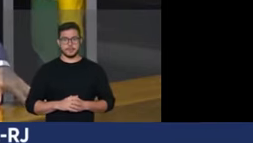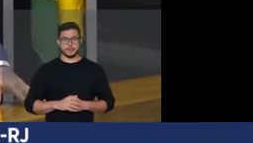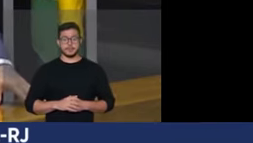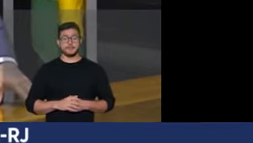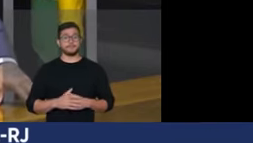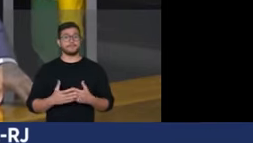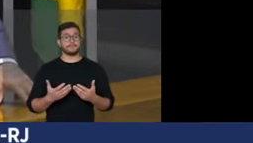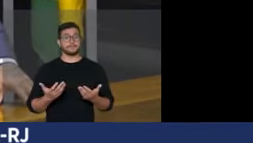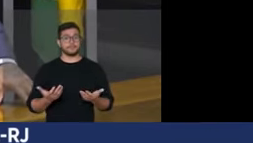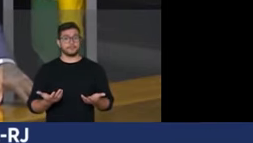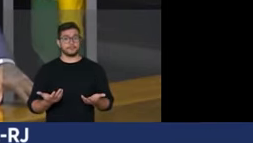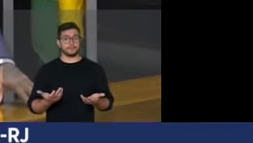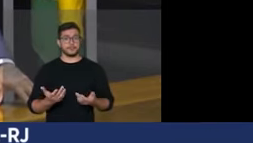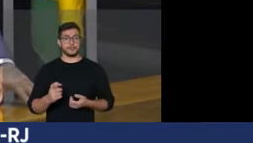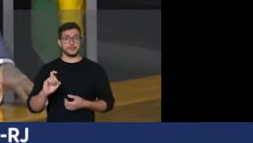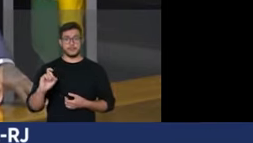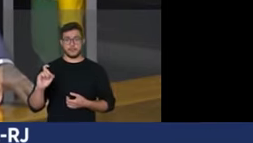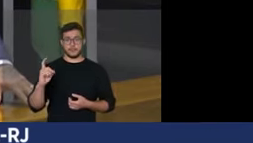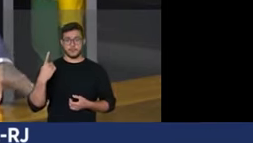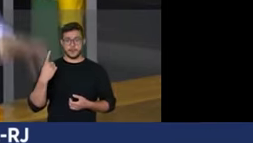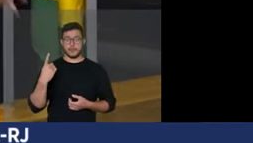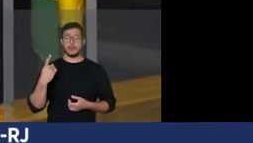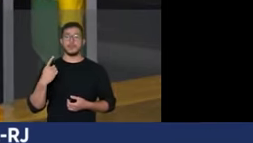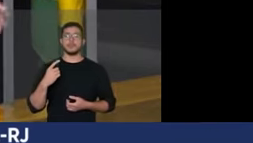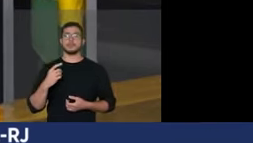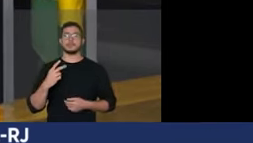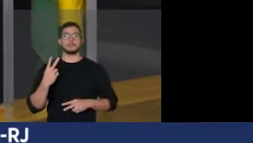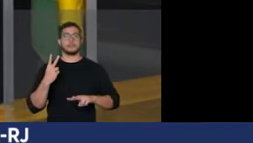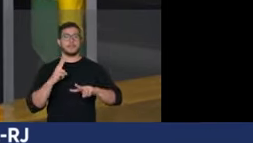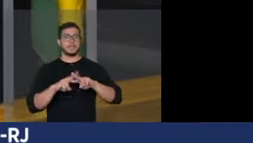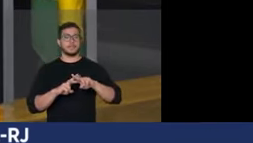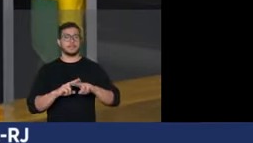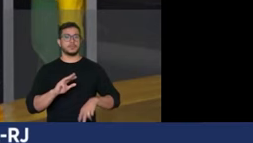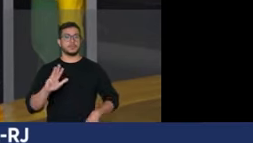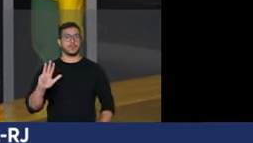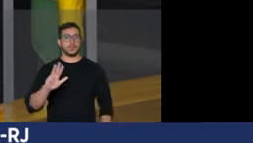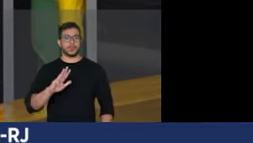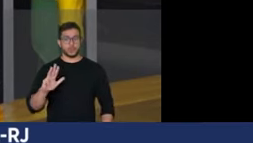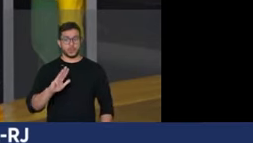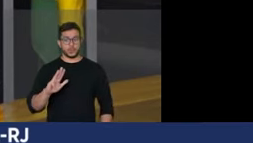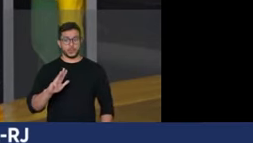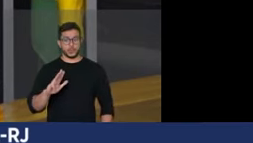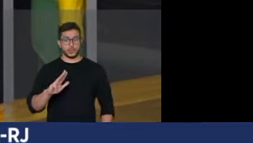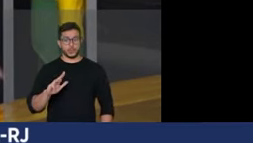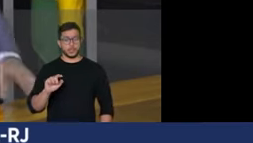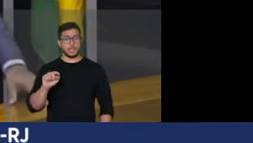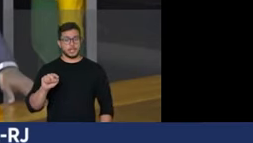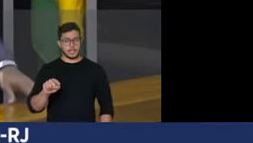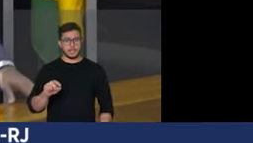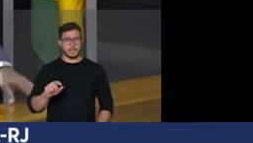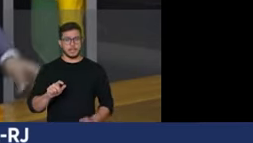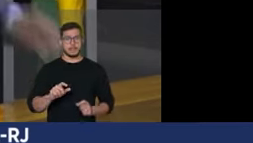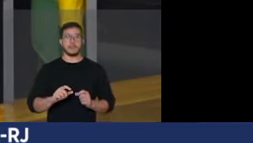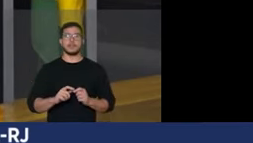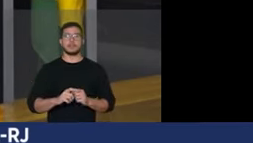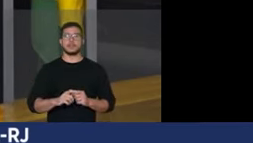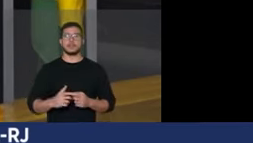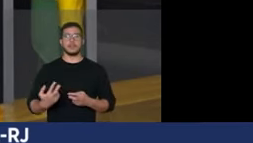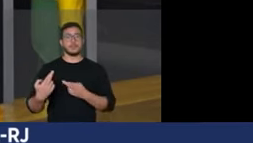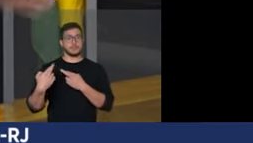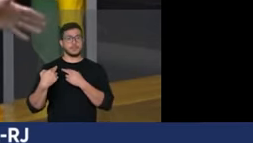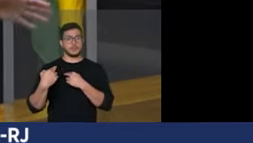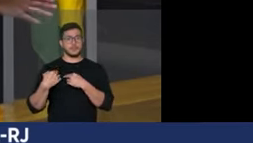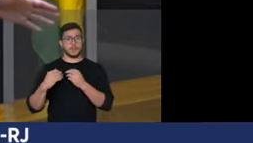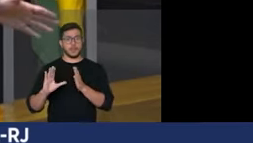bem, o ex-presidiário Lula, esse que comandou o maior esquema de corrupção do nosso país,